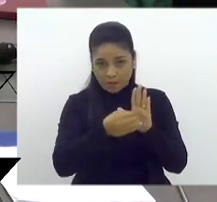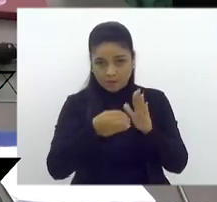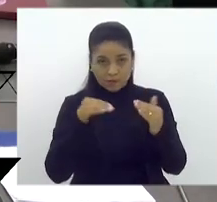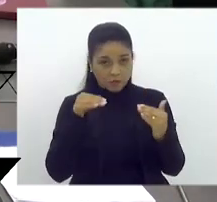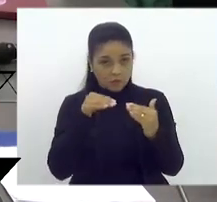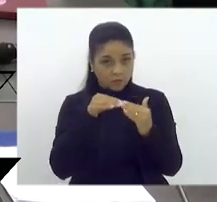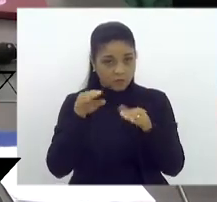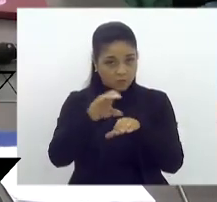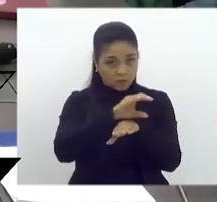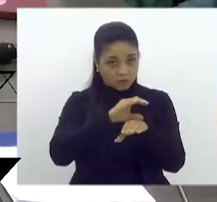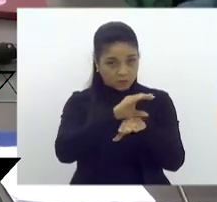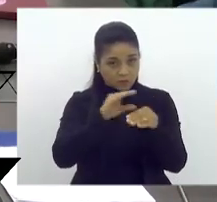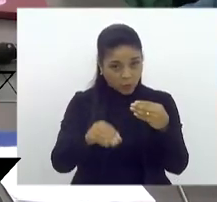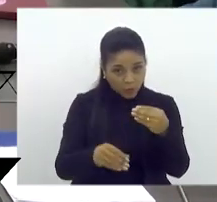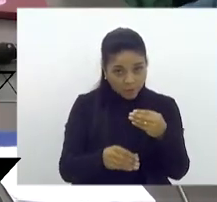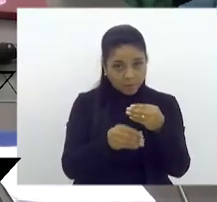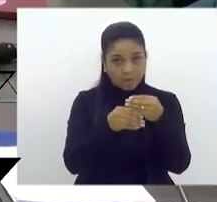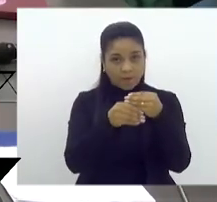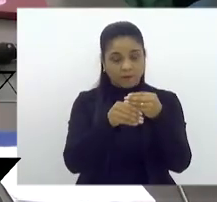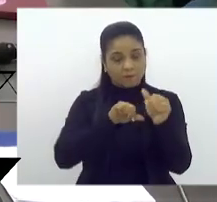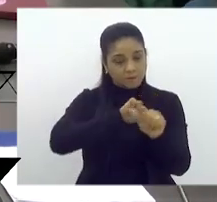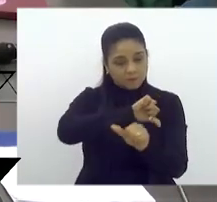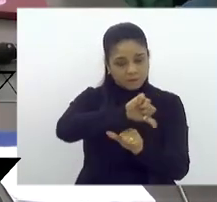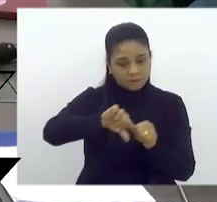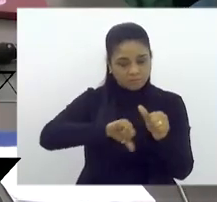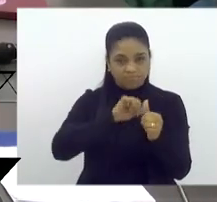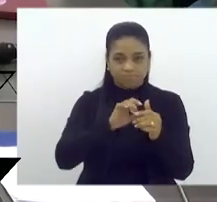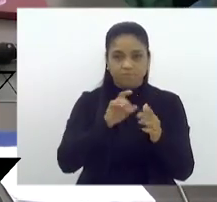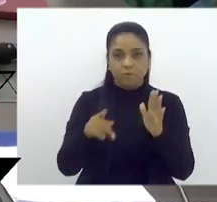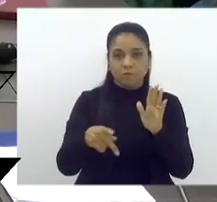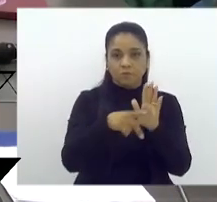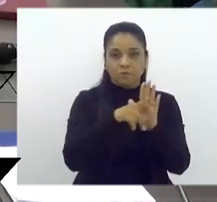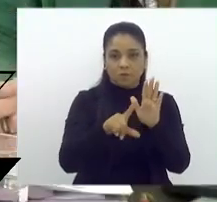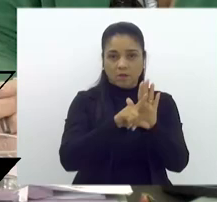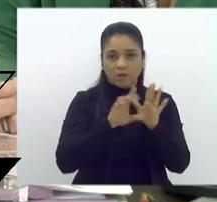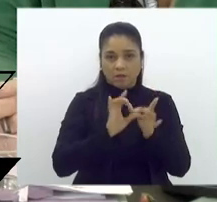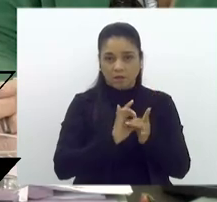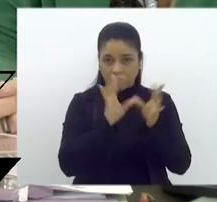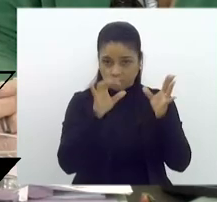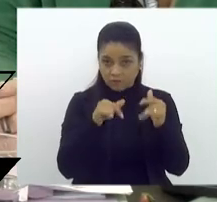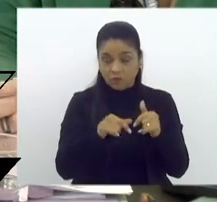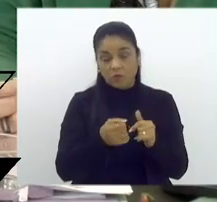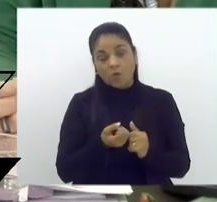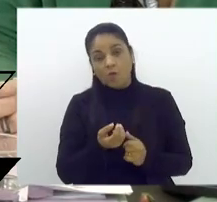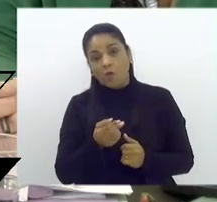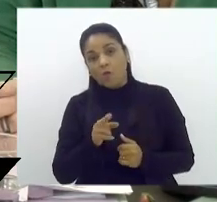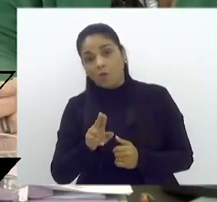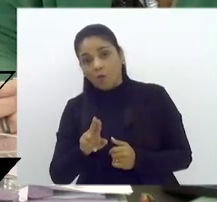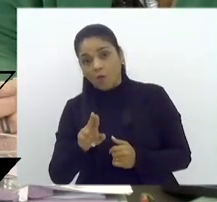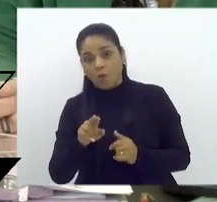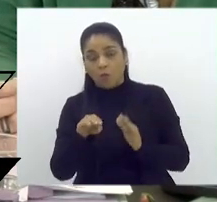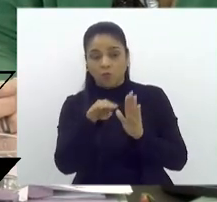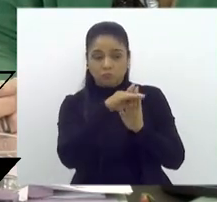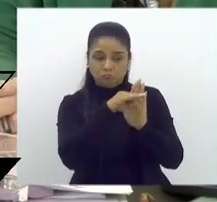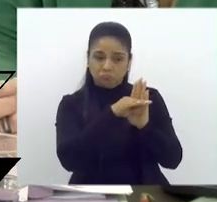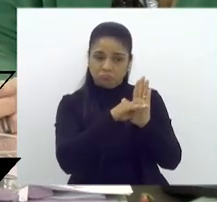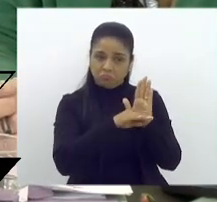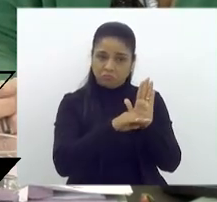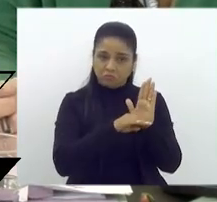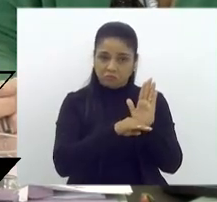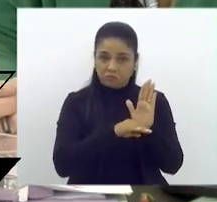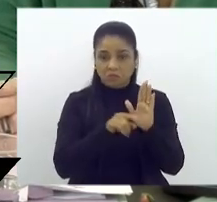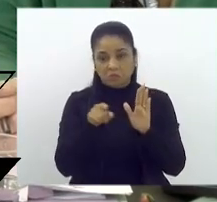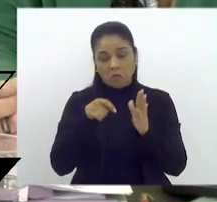com emenda, no sentido de transformá-lo em autorizativo, ou como não se trata de um programa, mas sim de uma imposição, e Vossa Excelência